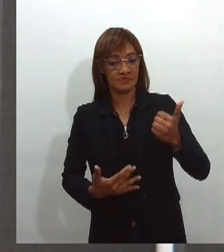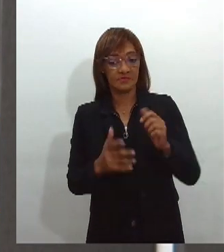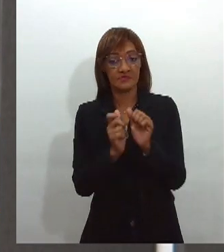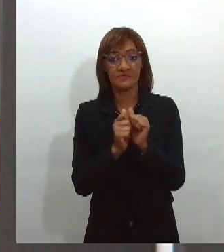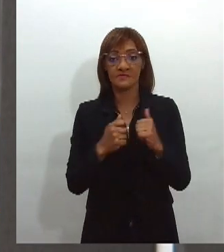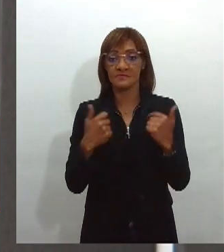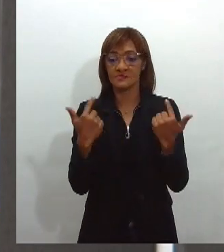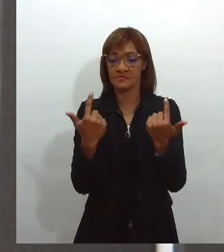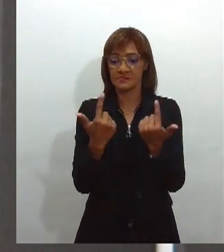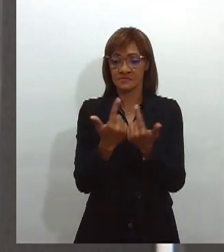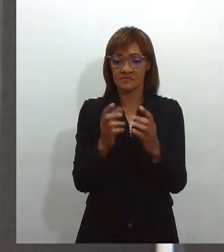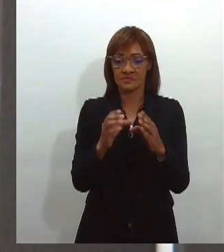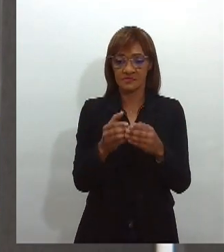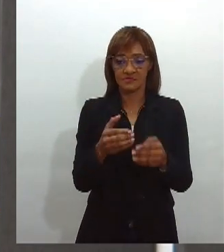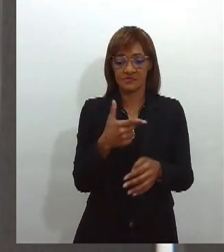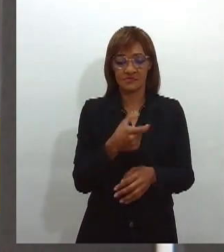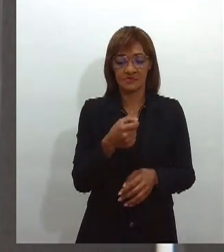biênio